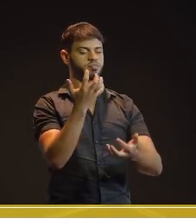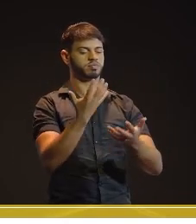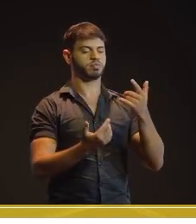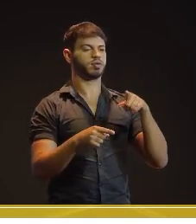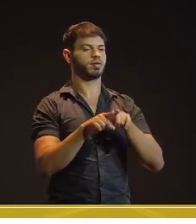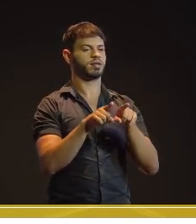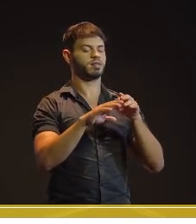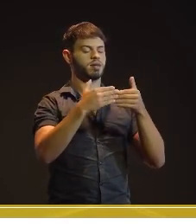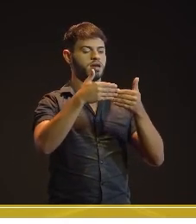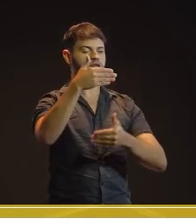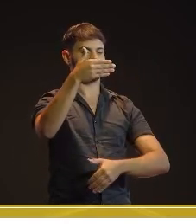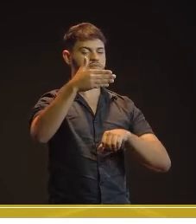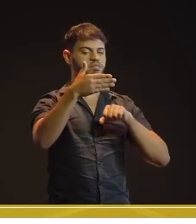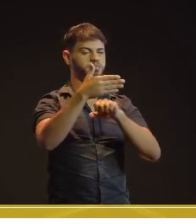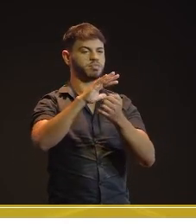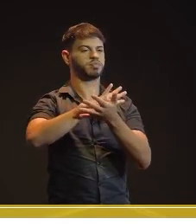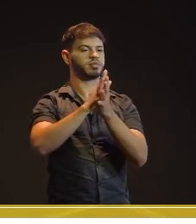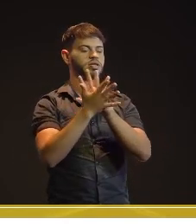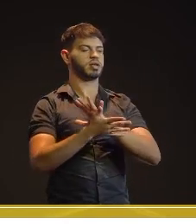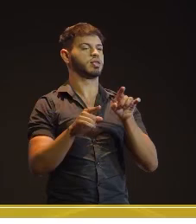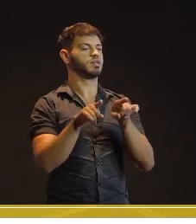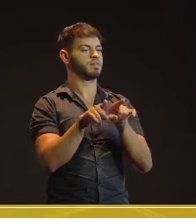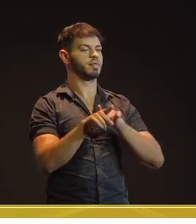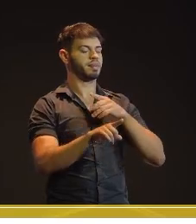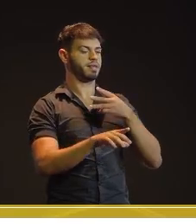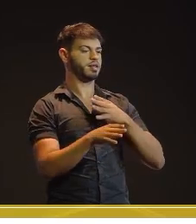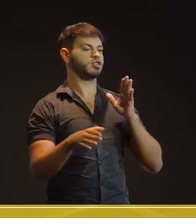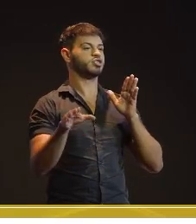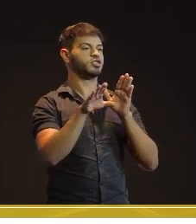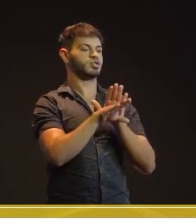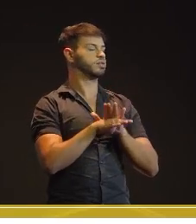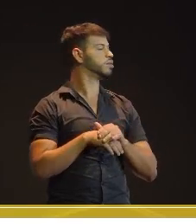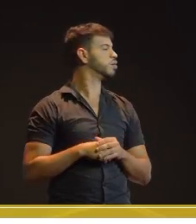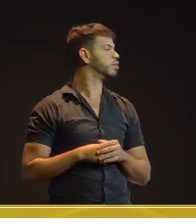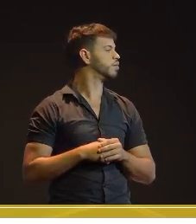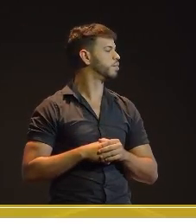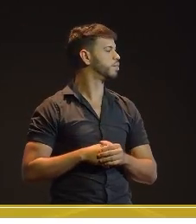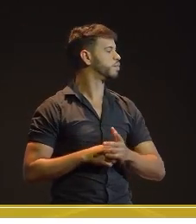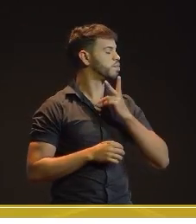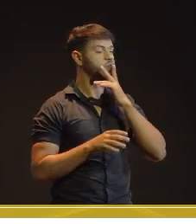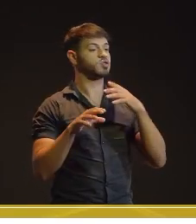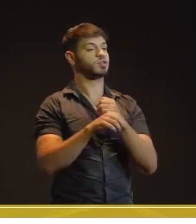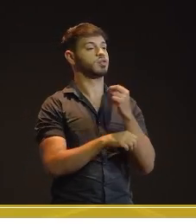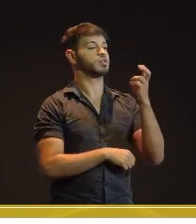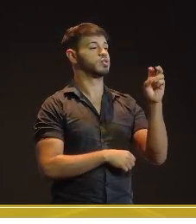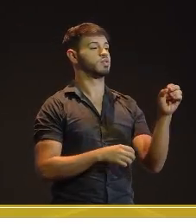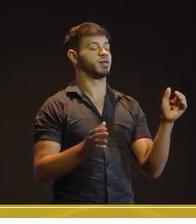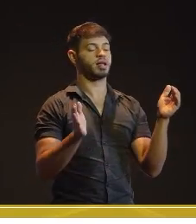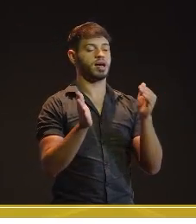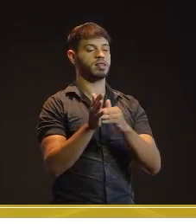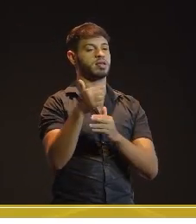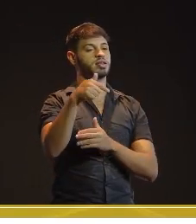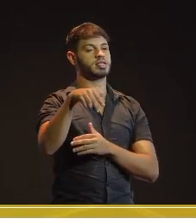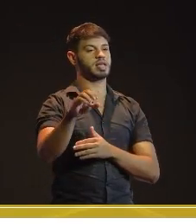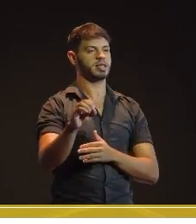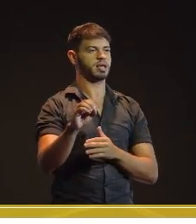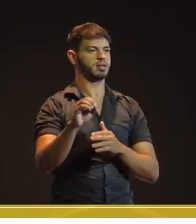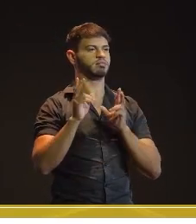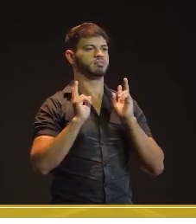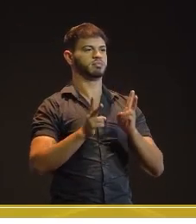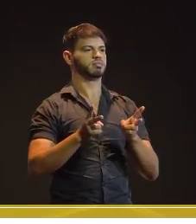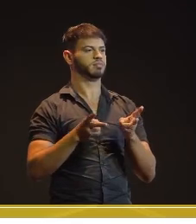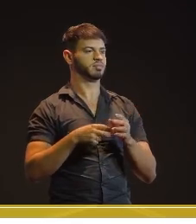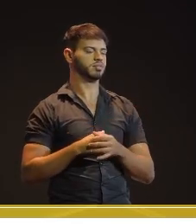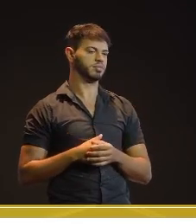quebrados. Tem roçada que, terceirizado, chega em algumas plantas, quebra 50, 60, 70 módulos de uma vez fazendo a